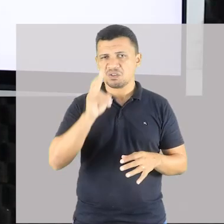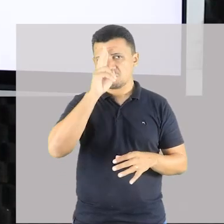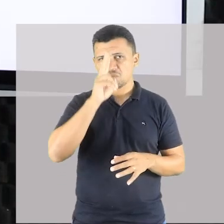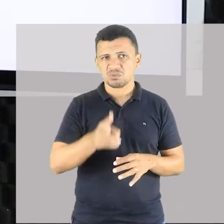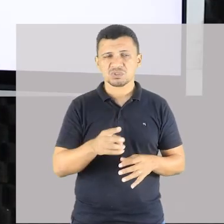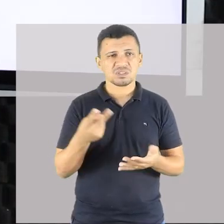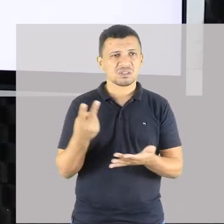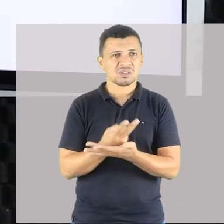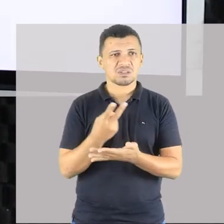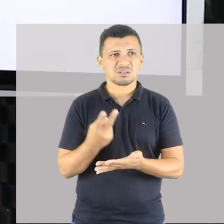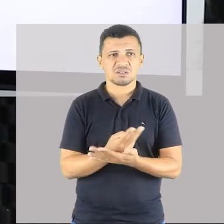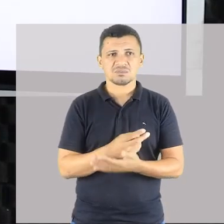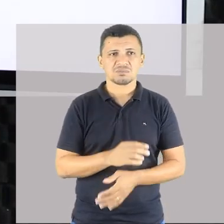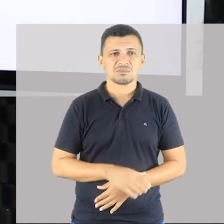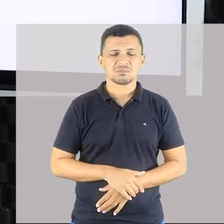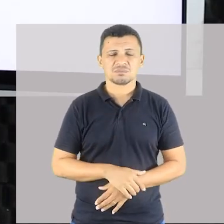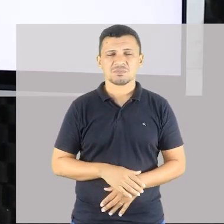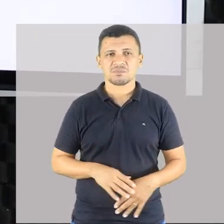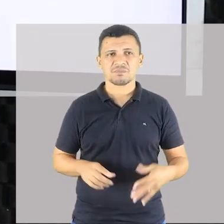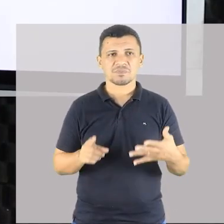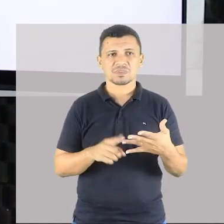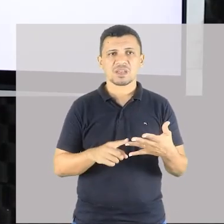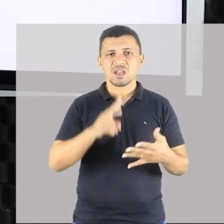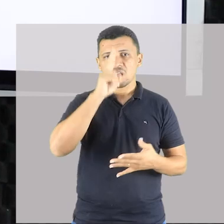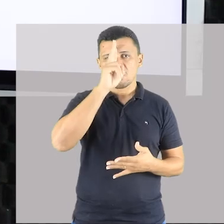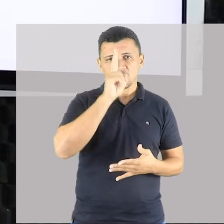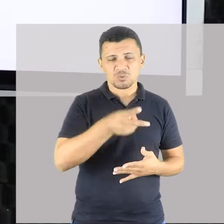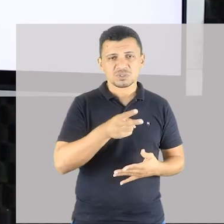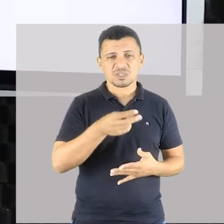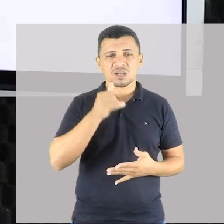está errado até. Não é nenhuma lei. A força